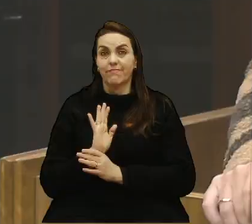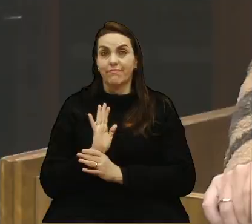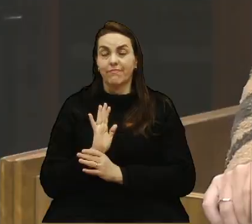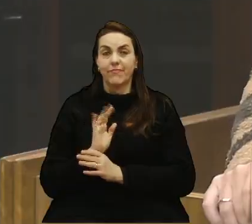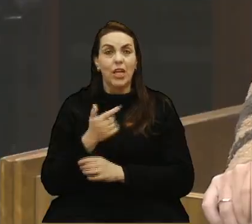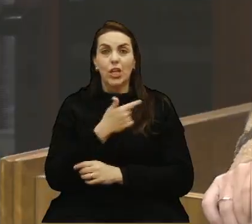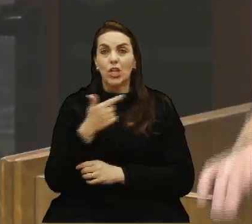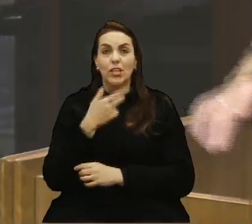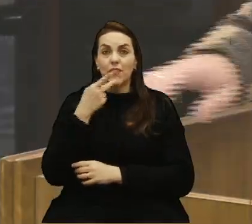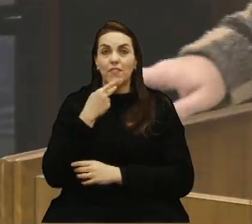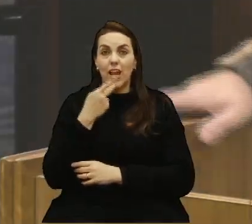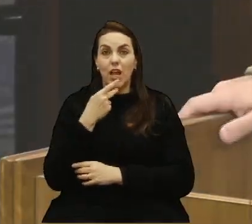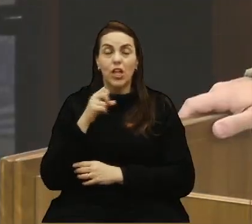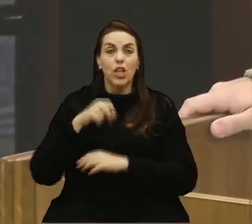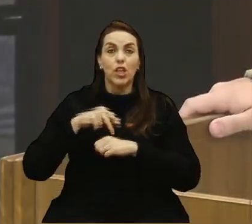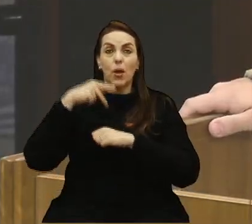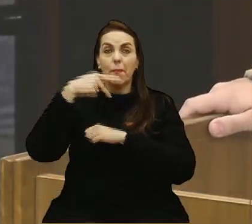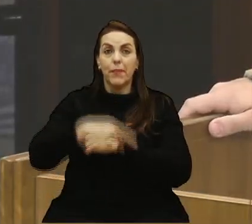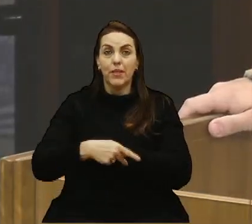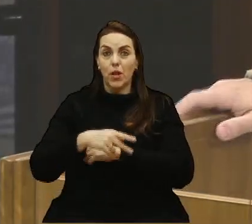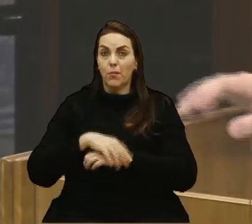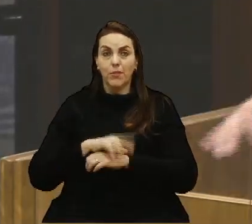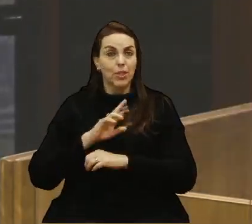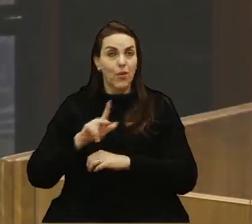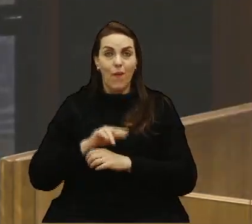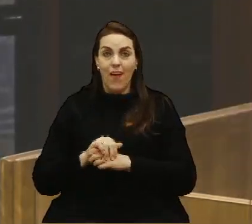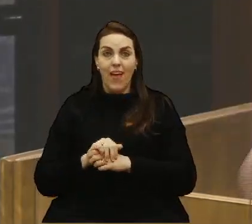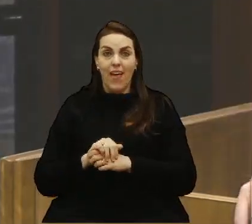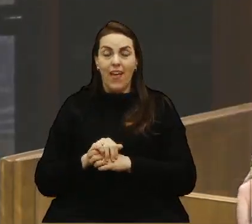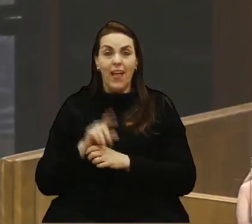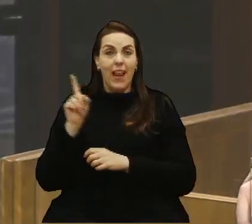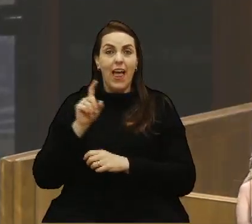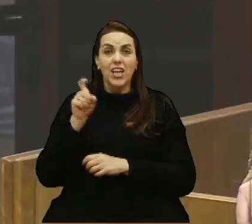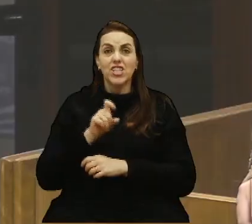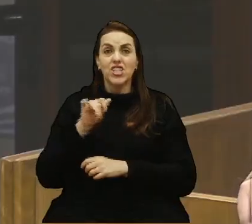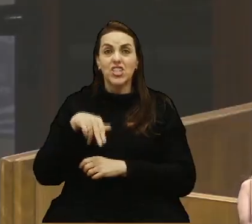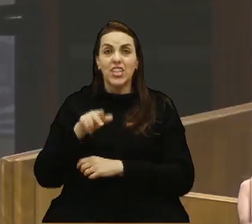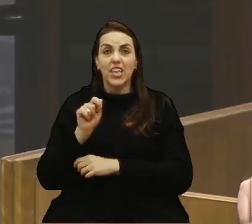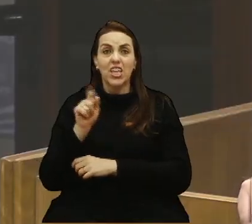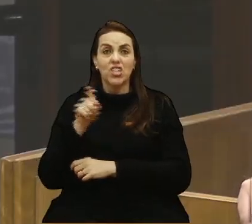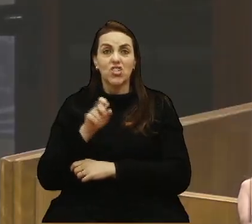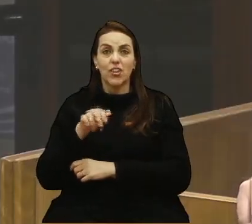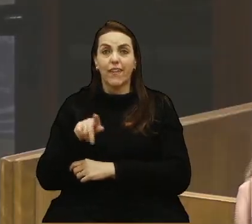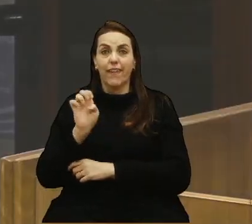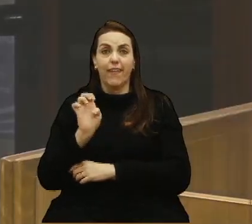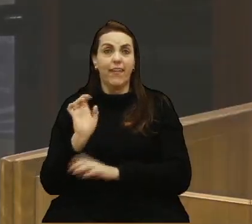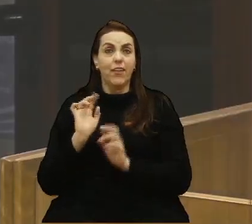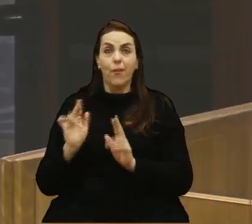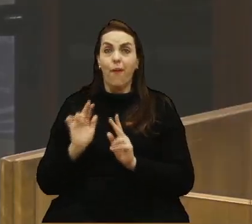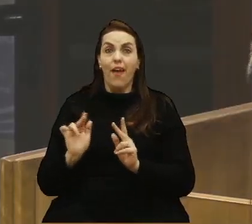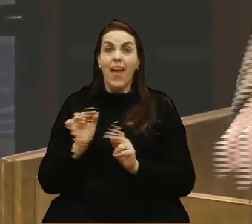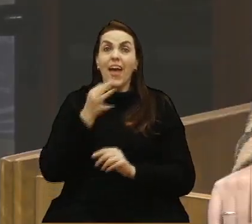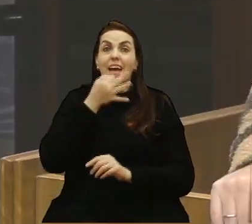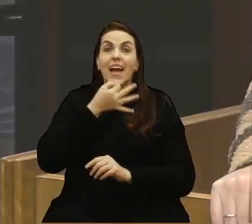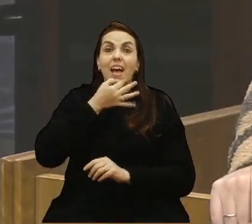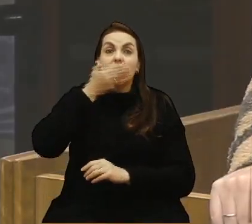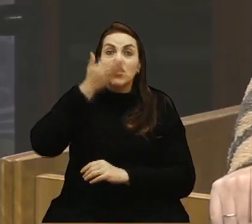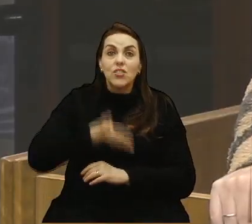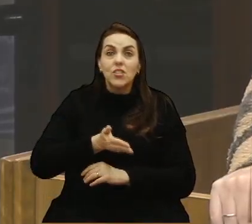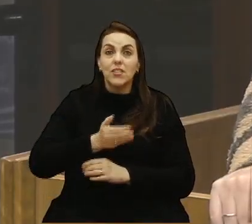estamos falando de Nova Petrópolis, de Xique-Xique. Nós estamos falando de Caxias do